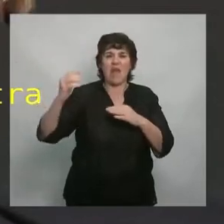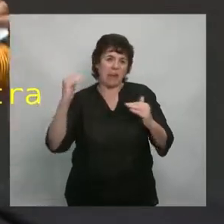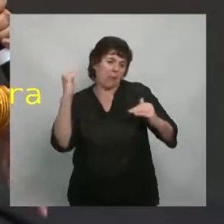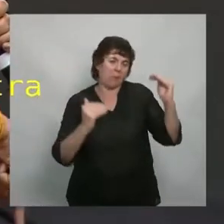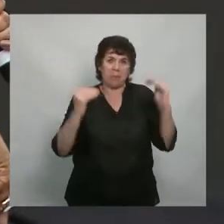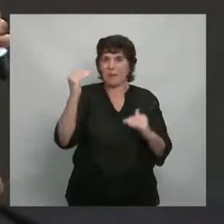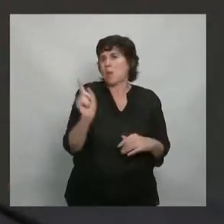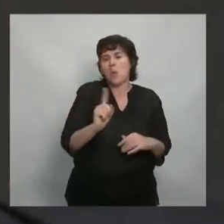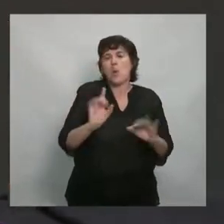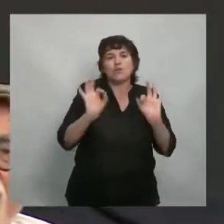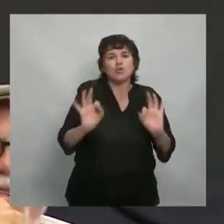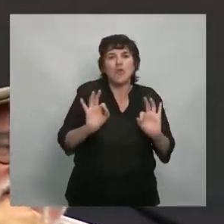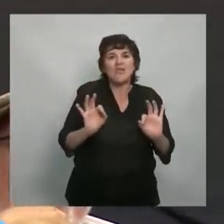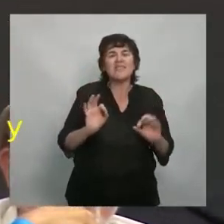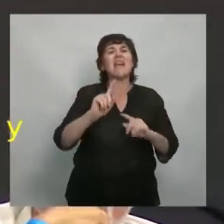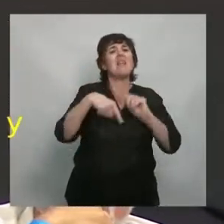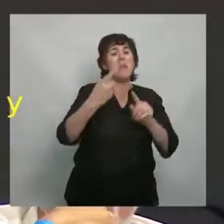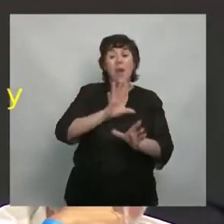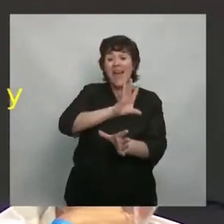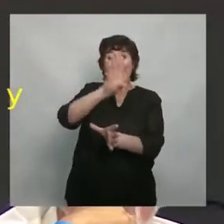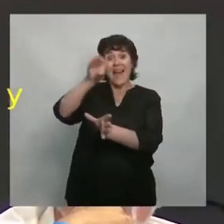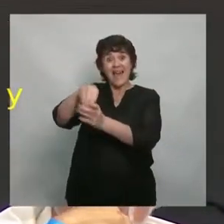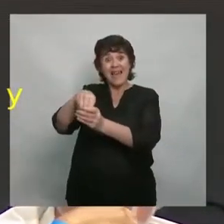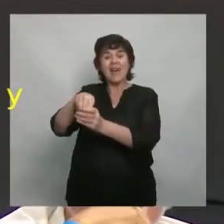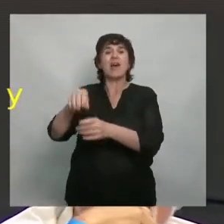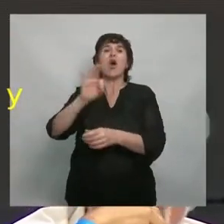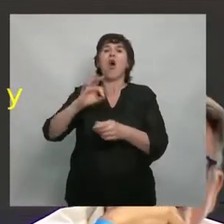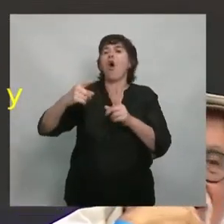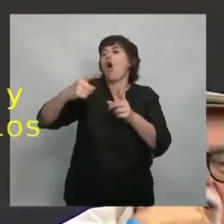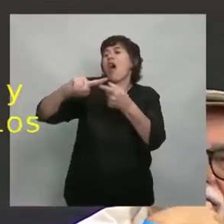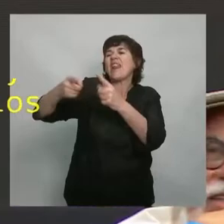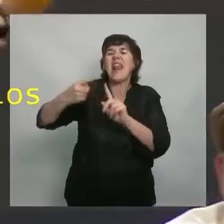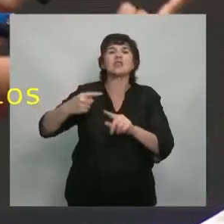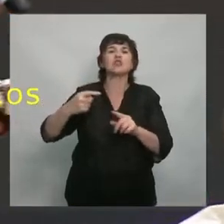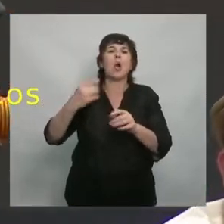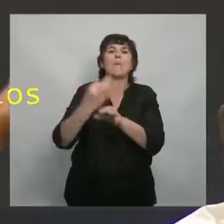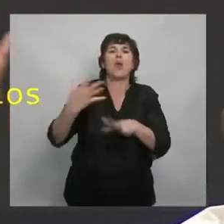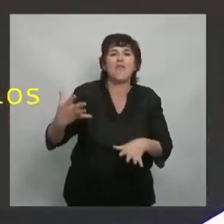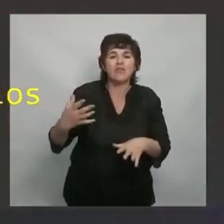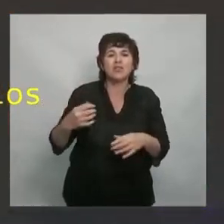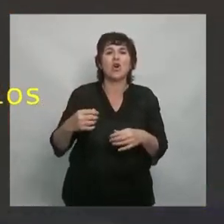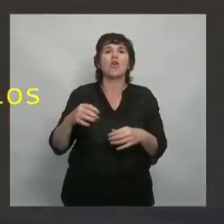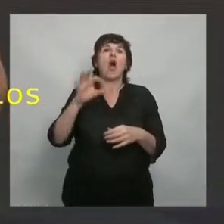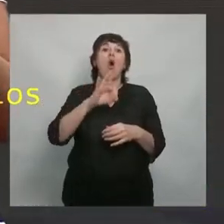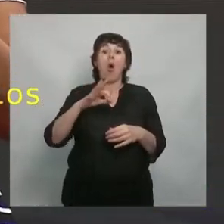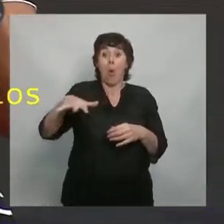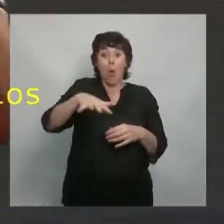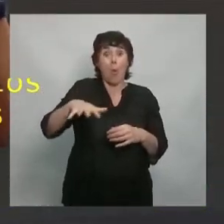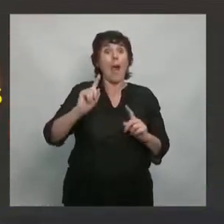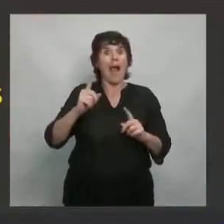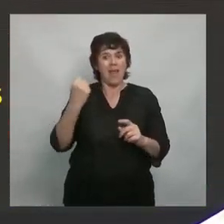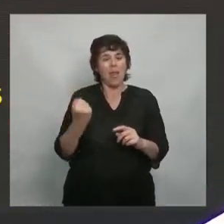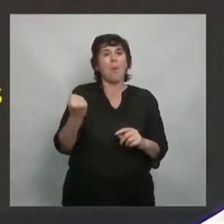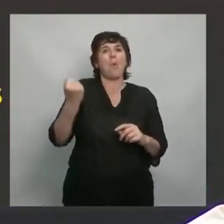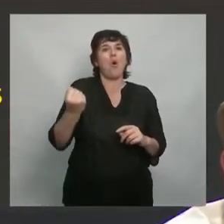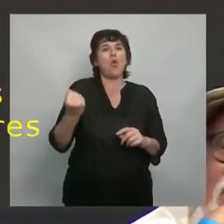espaços privados, ou nas relações profissionais, ou nos lugares de poder, você